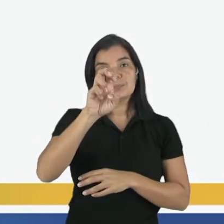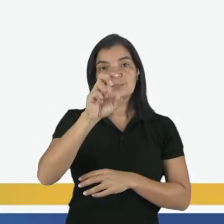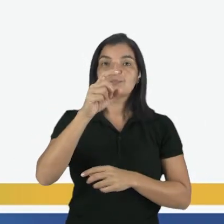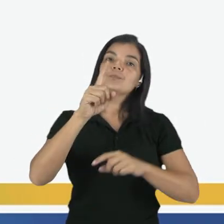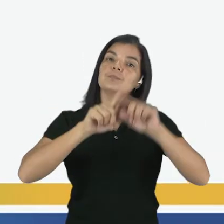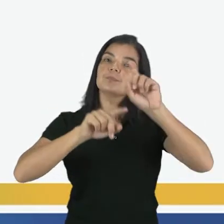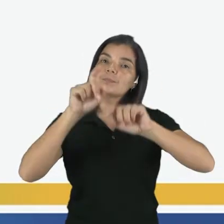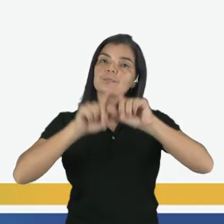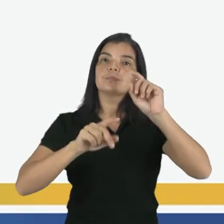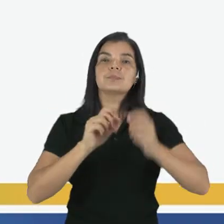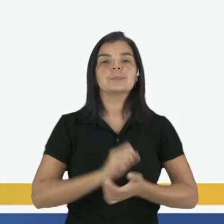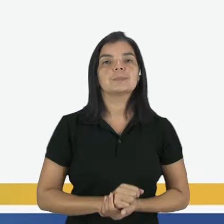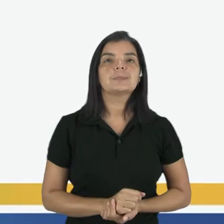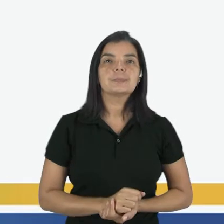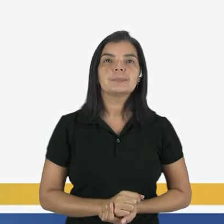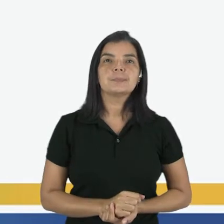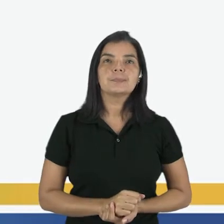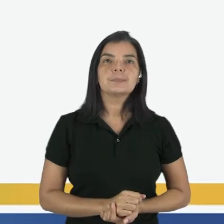estrelas.